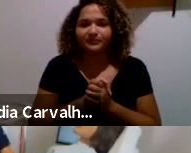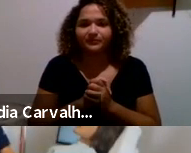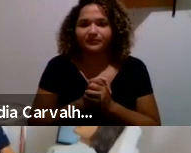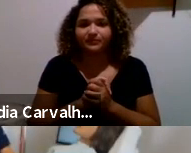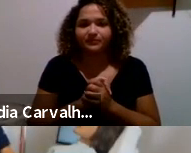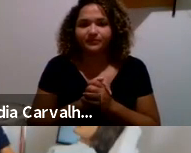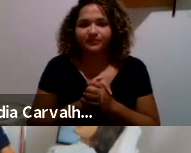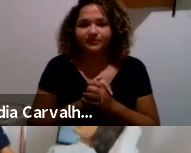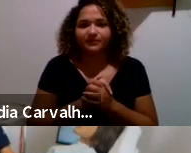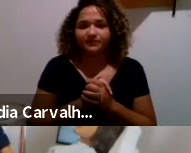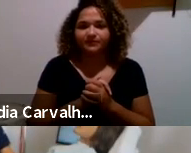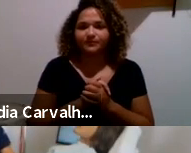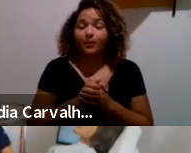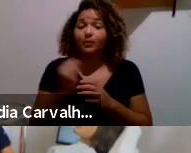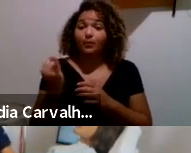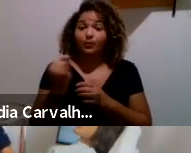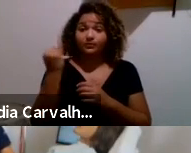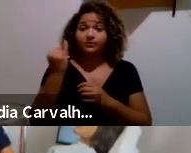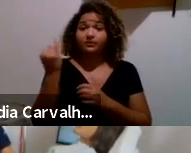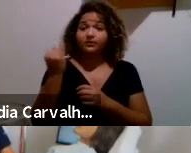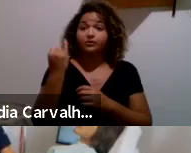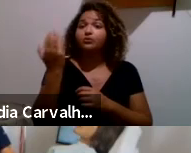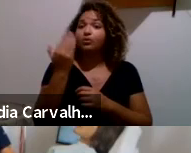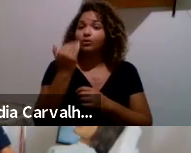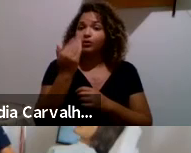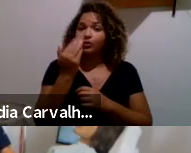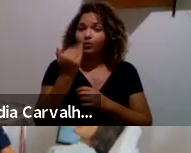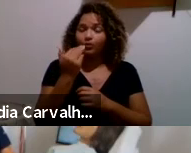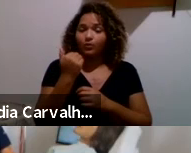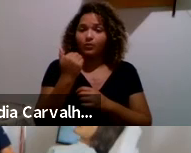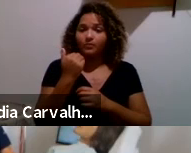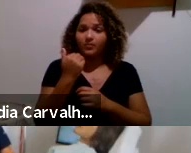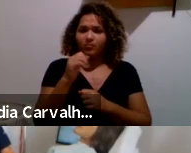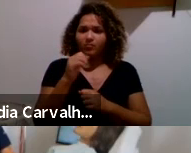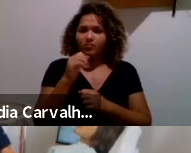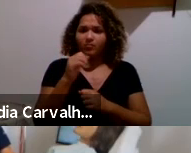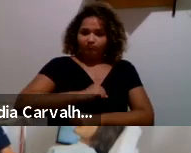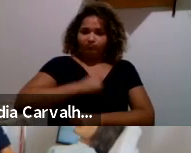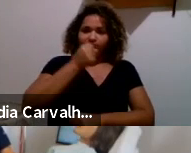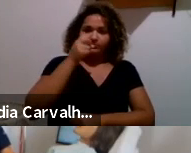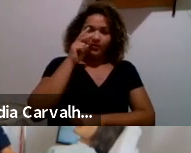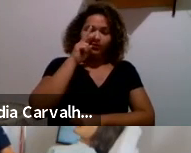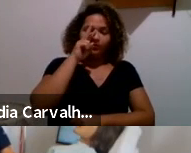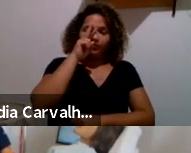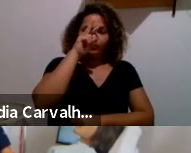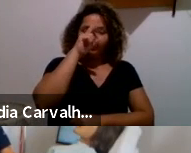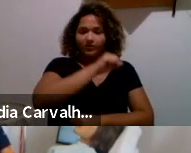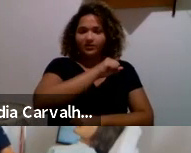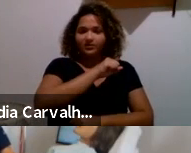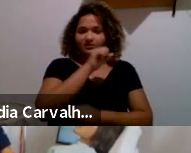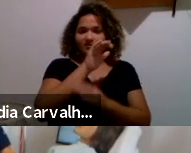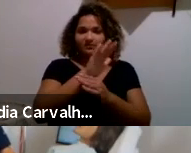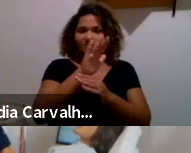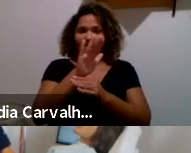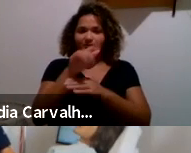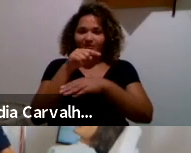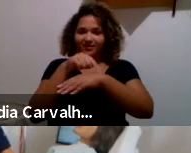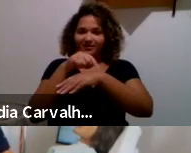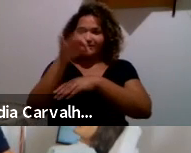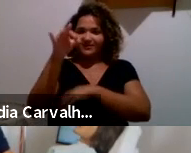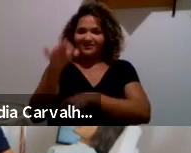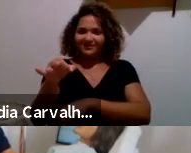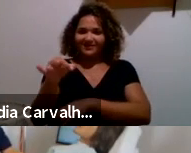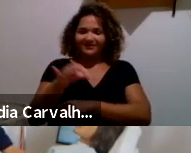importante que você se alimente, para que você tenha bastante energia, para que você possa fazer força quando estiver na hora certa,